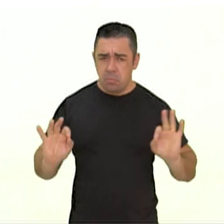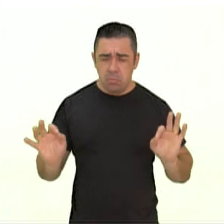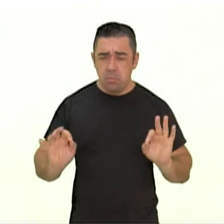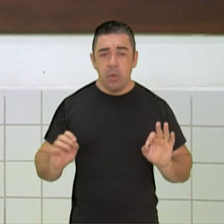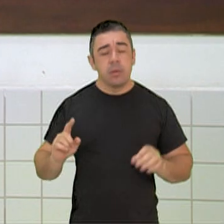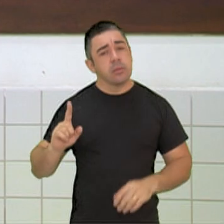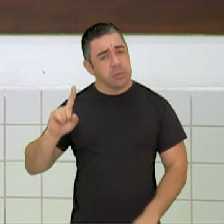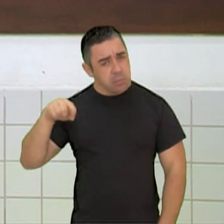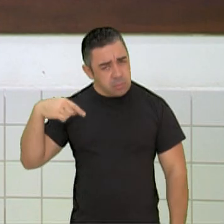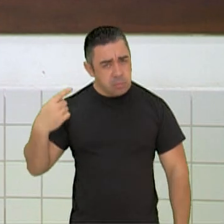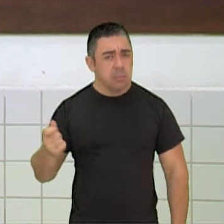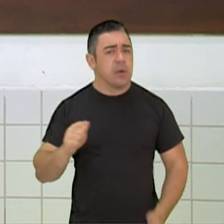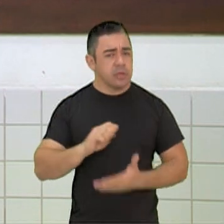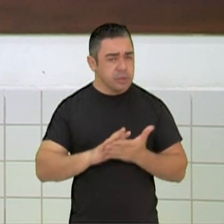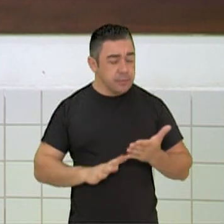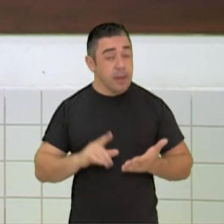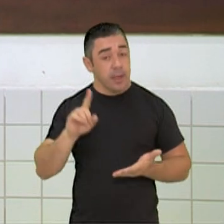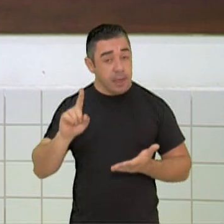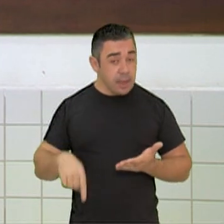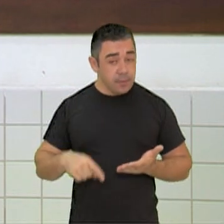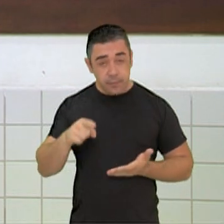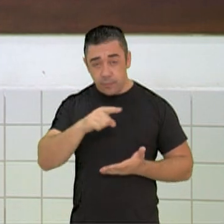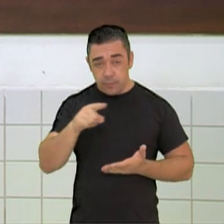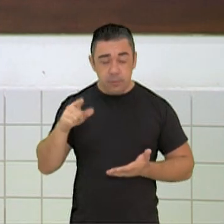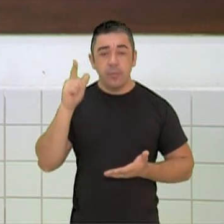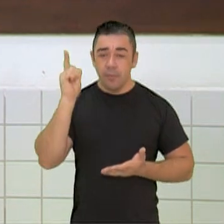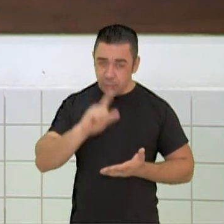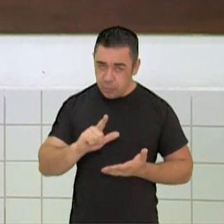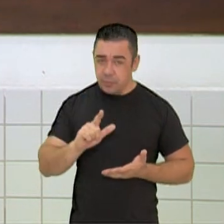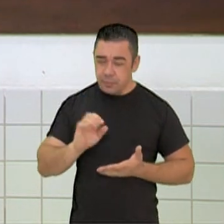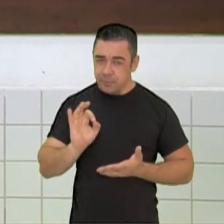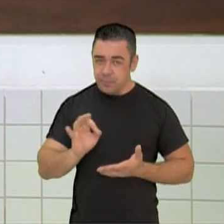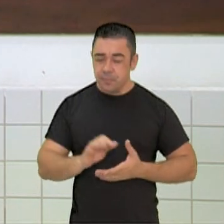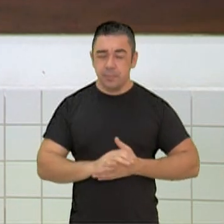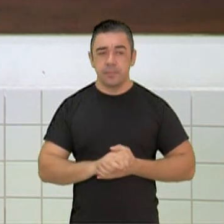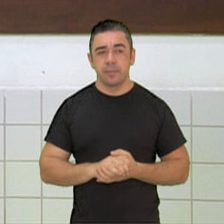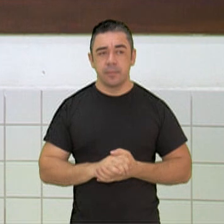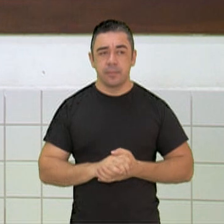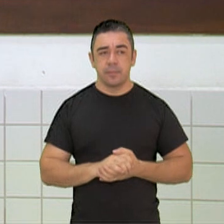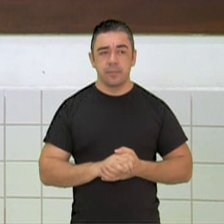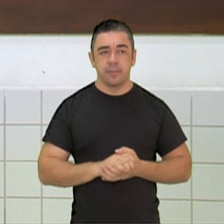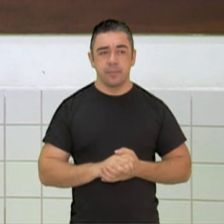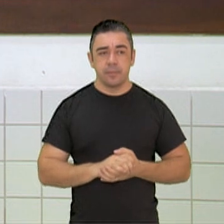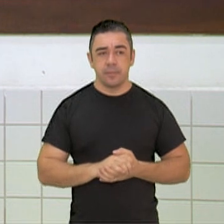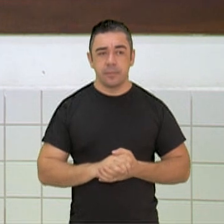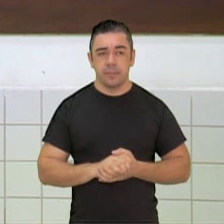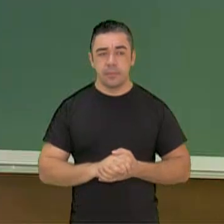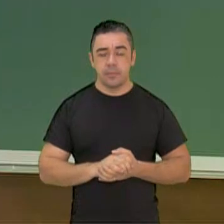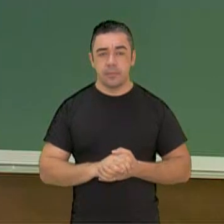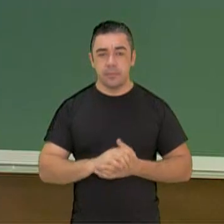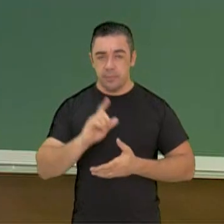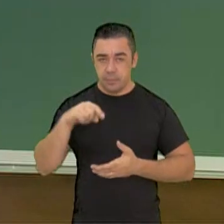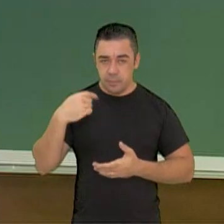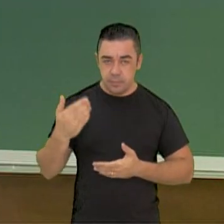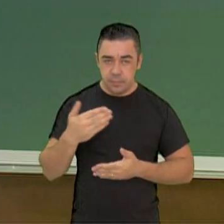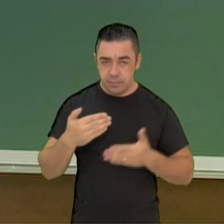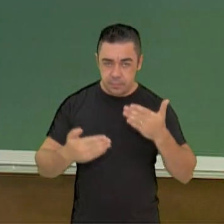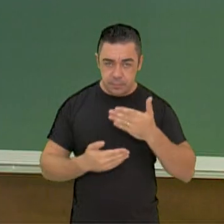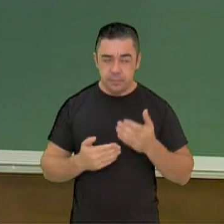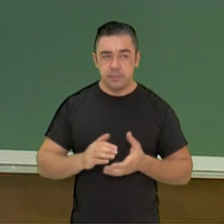teremos mais alguns exercícios onde você vai acertar, tá bom? Vamos ao nosso próximo